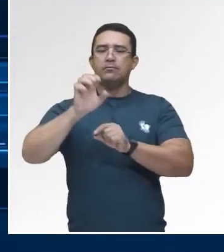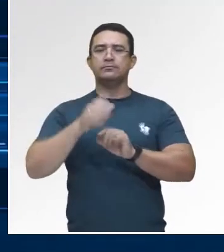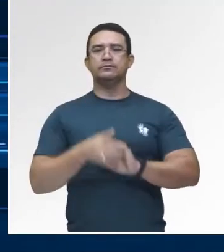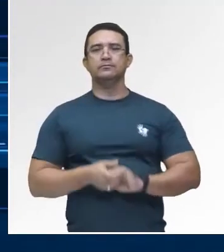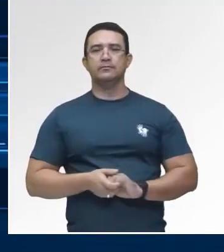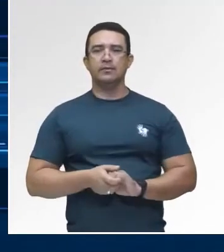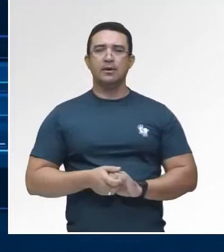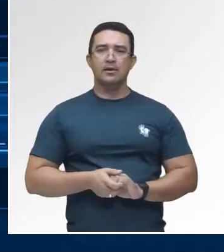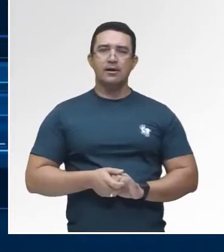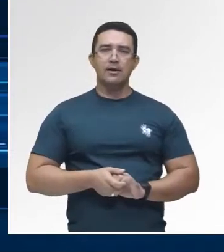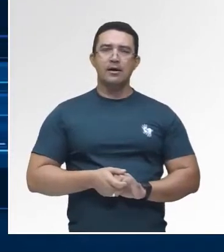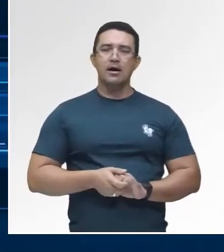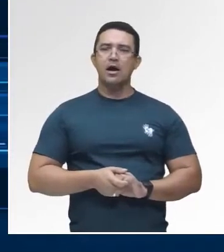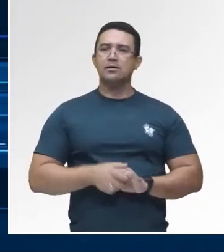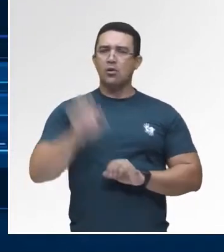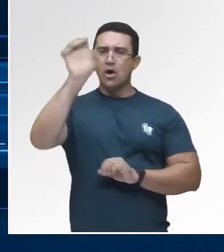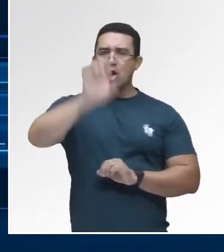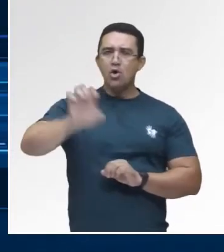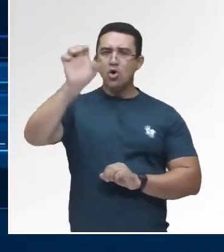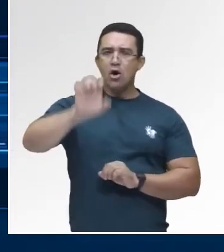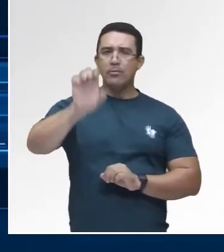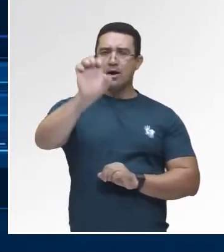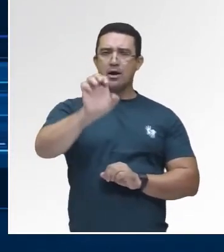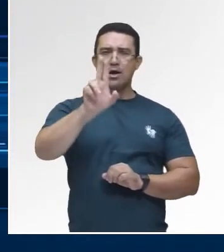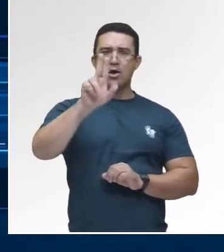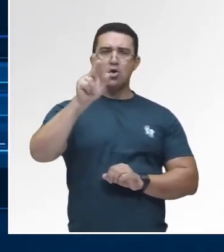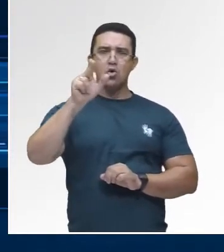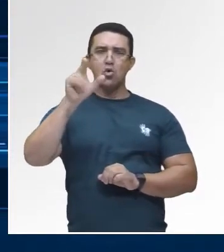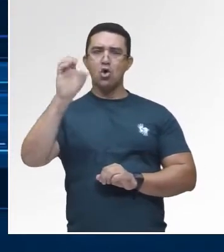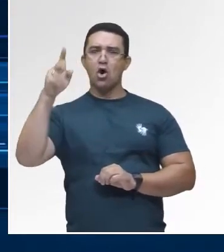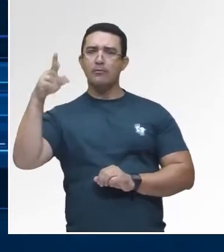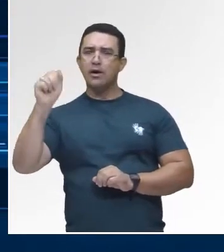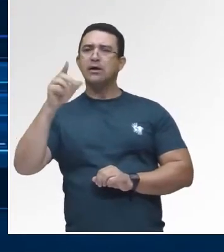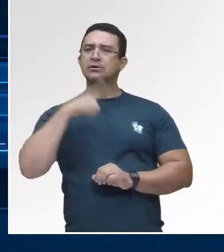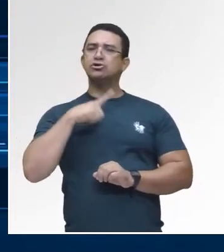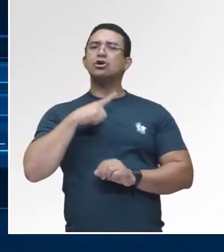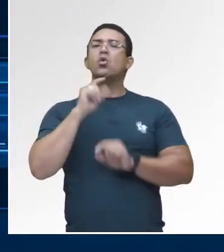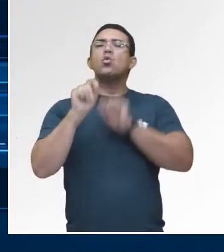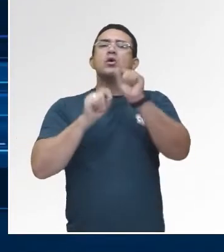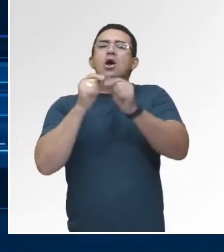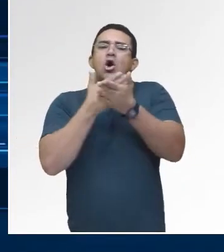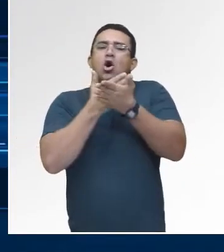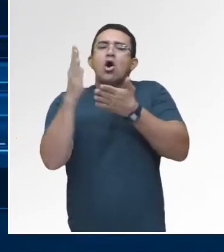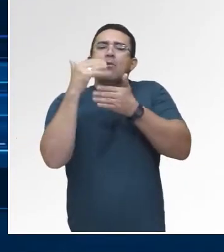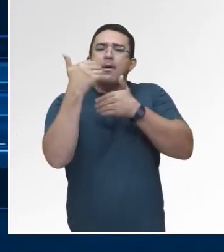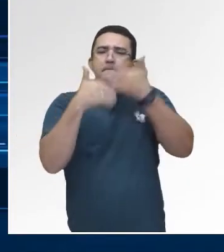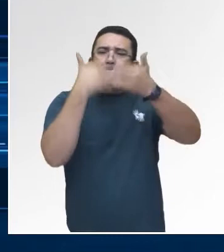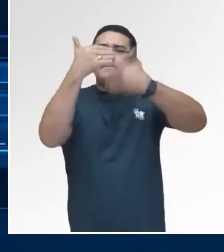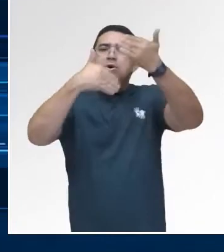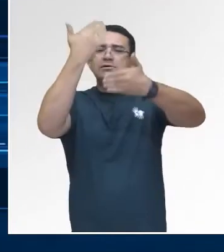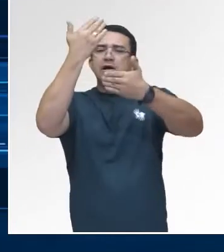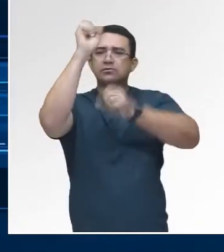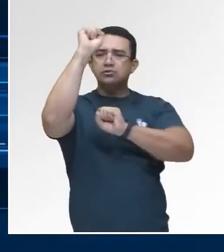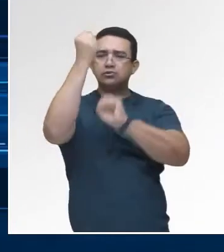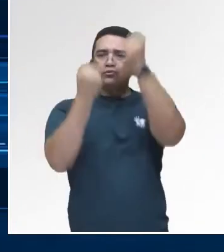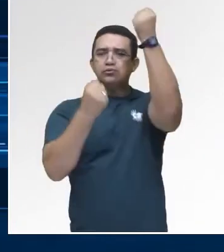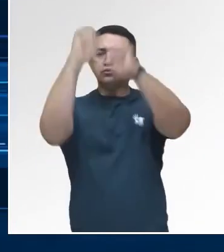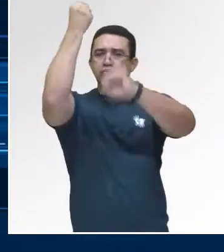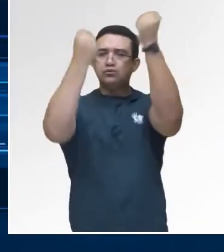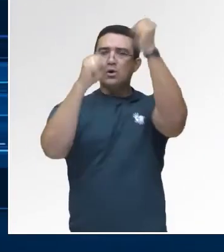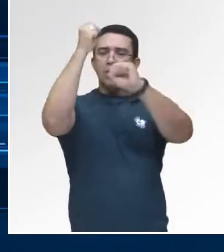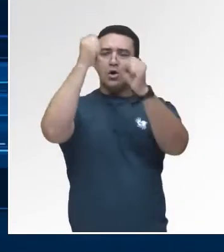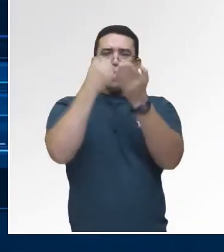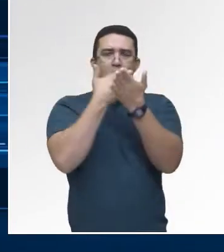do romantismo estava da seguinte forma: estava havendo um processo de industrialização ali na segunda metade do século XVIII, né,